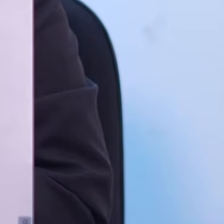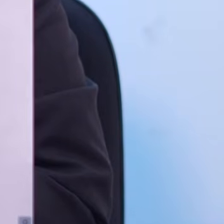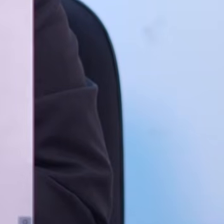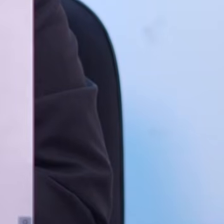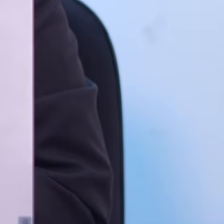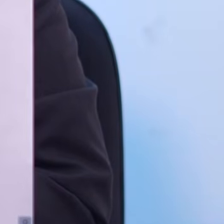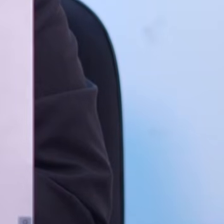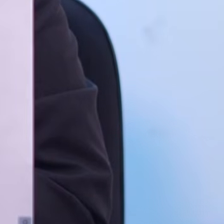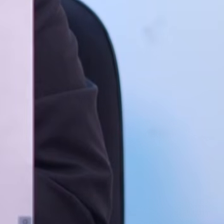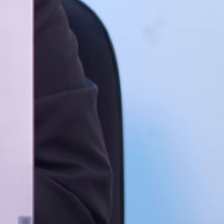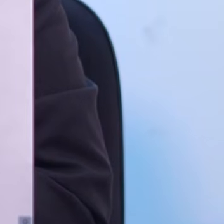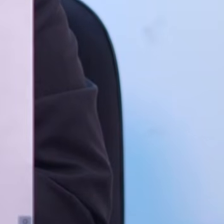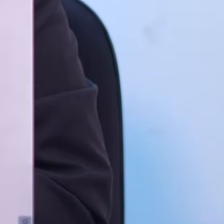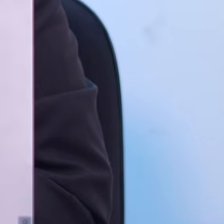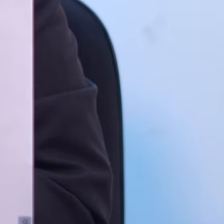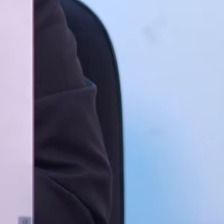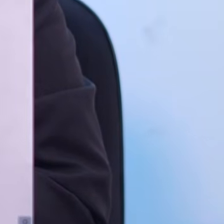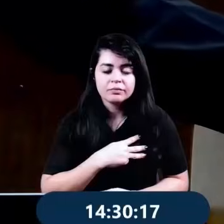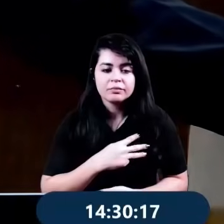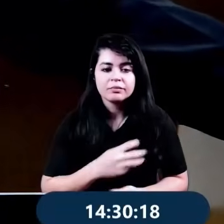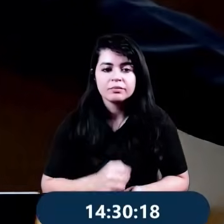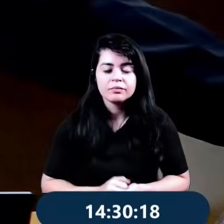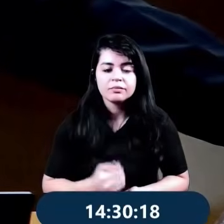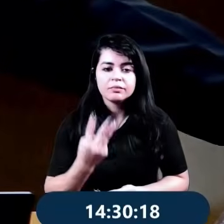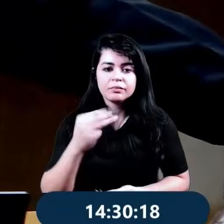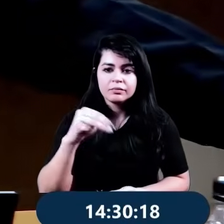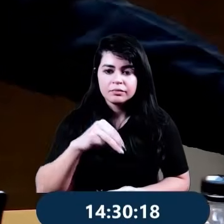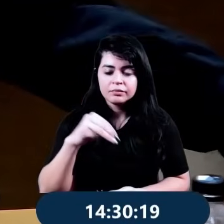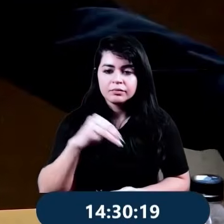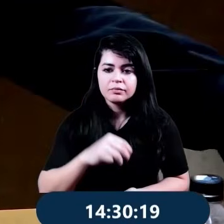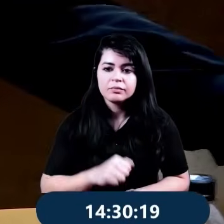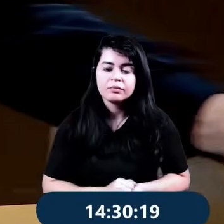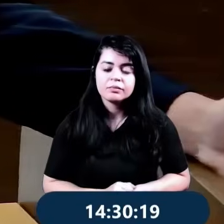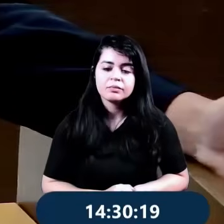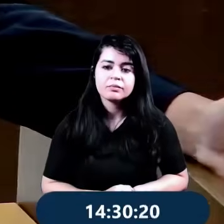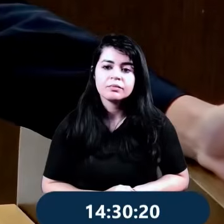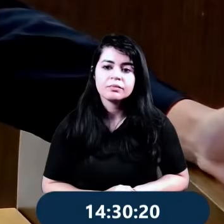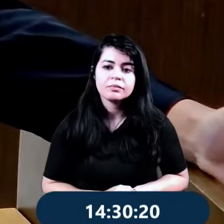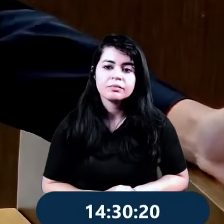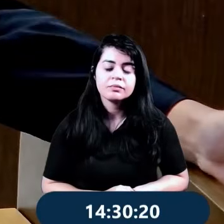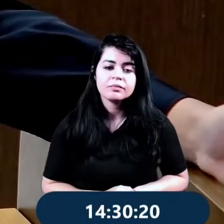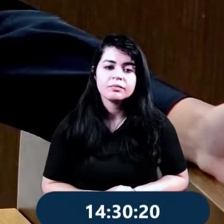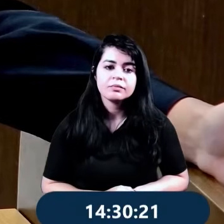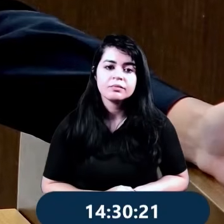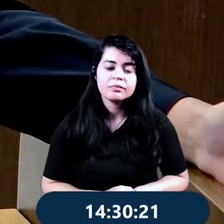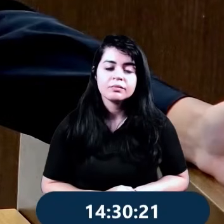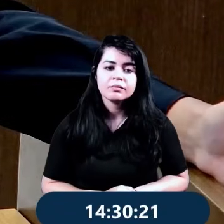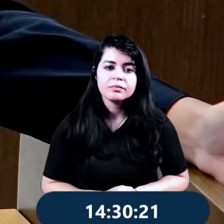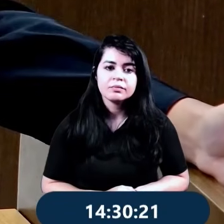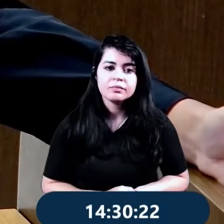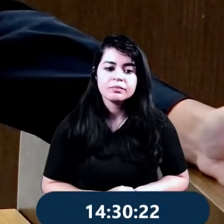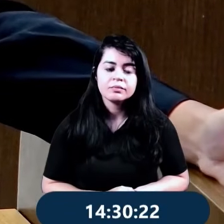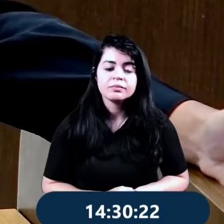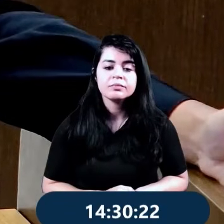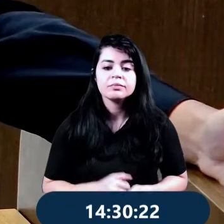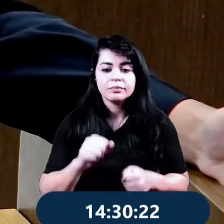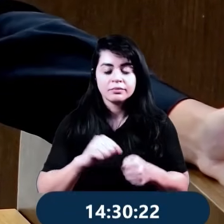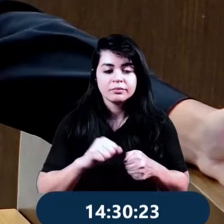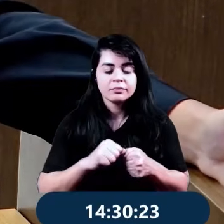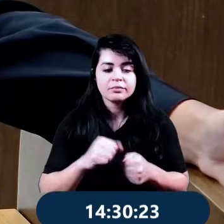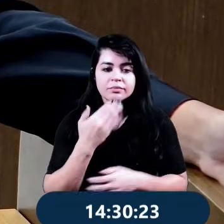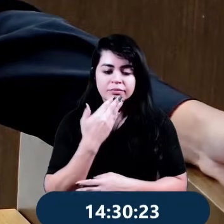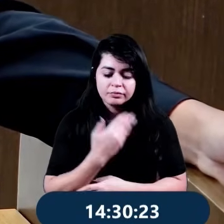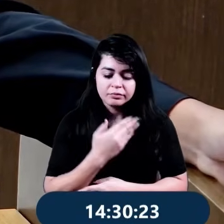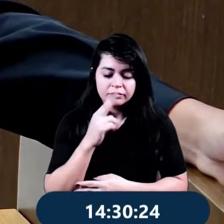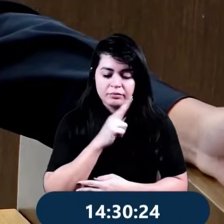do reconhecimento a esses profissionais. Bom, a gente fez esse pedido de urgência para uma moção de aplauso